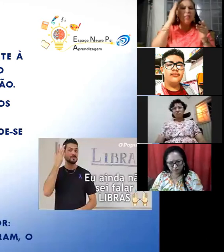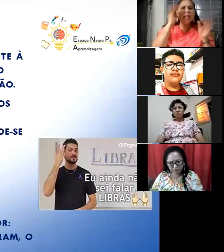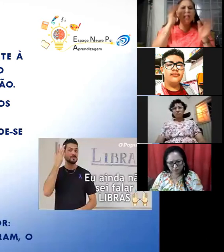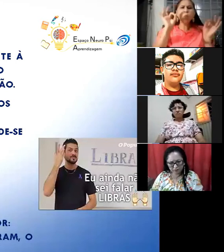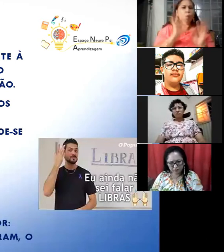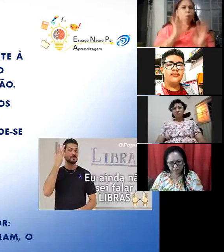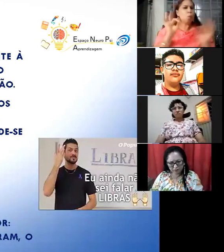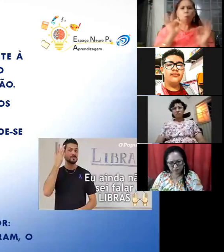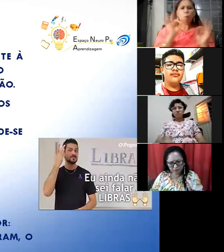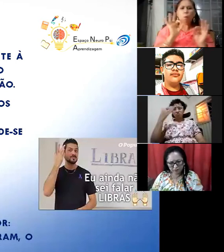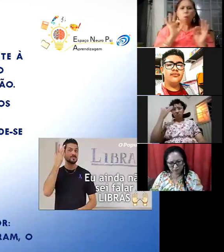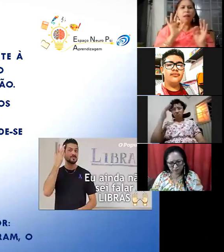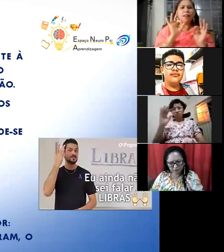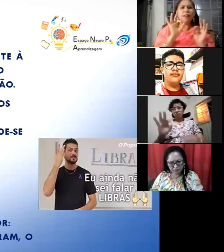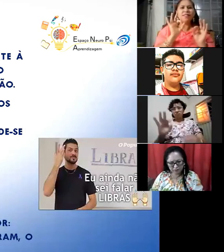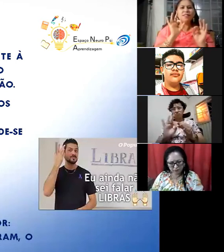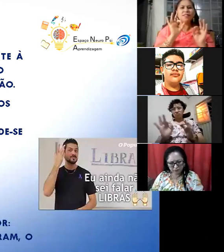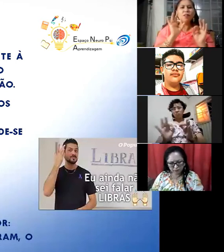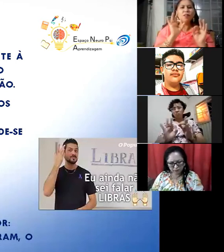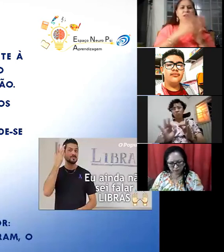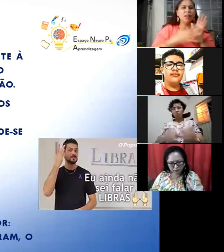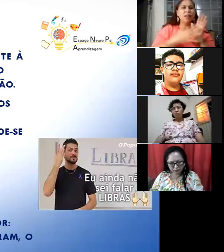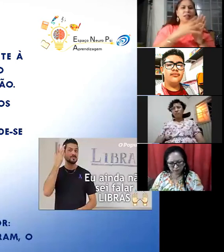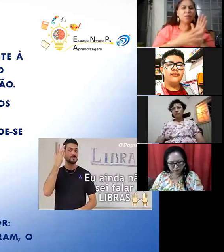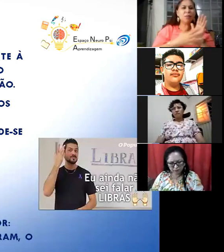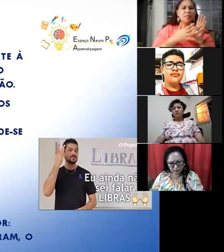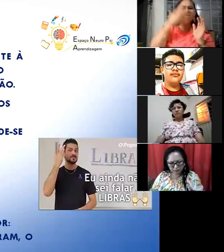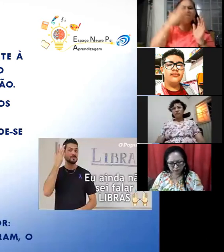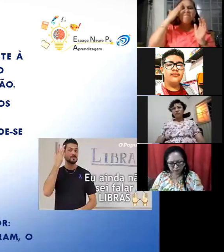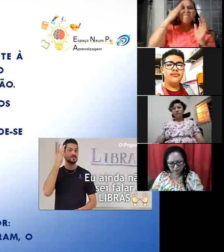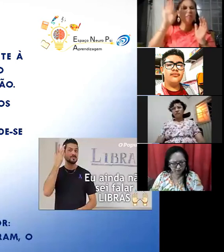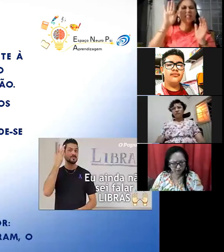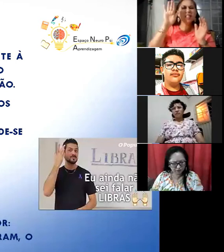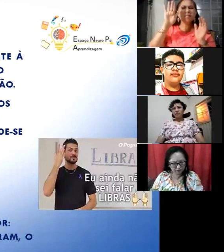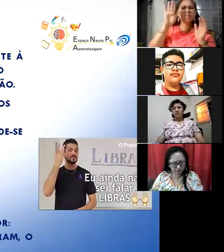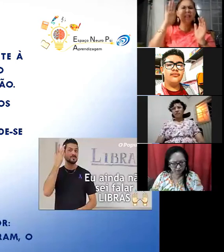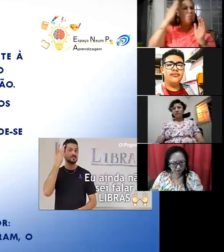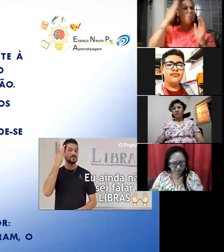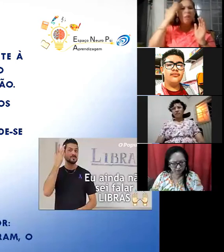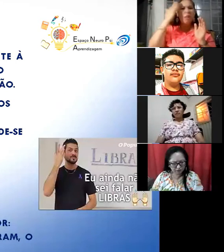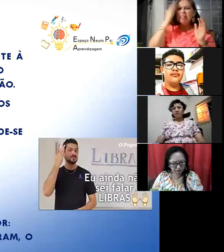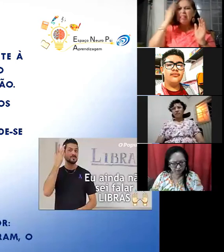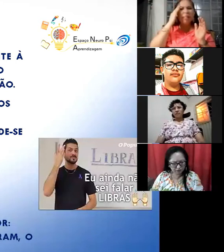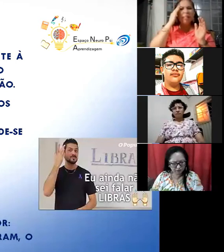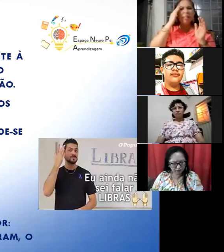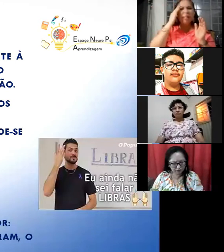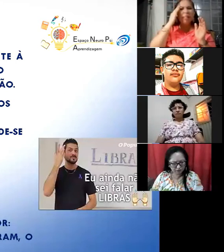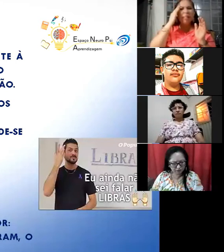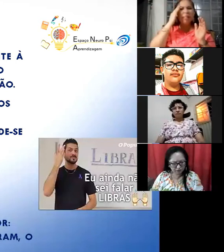entendo nada, viu? Libras, não sei, não entendo